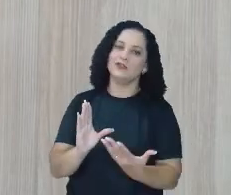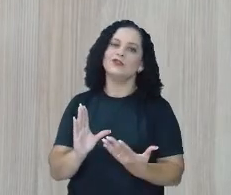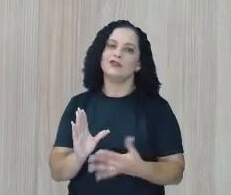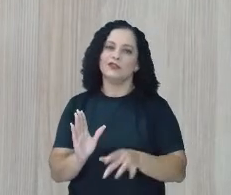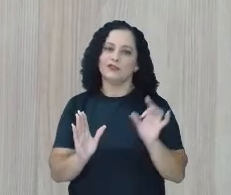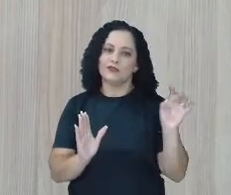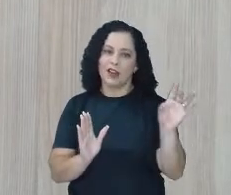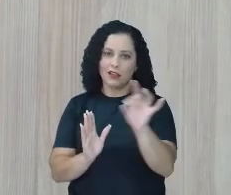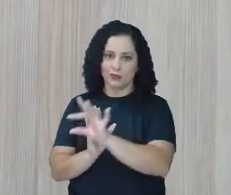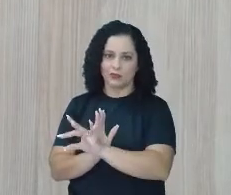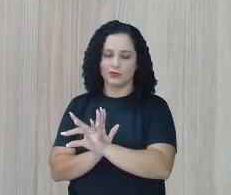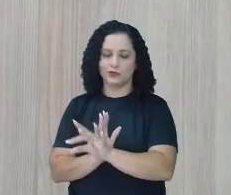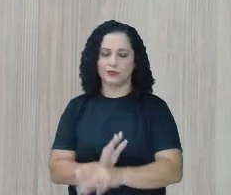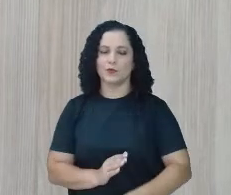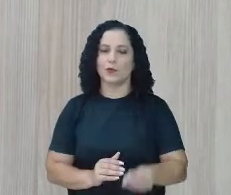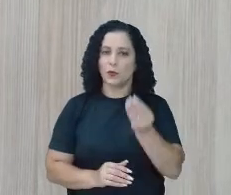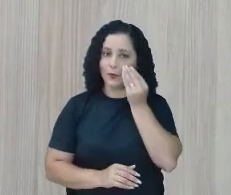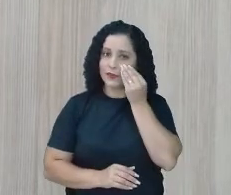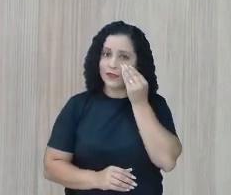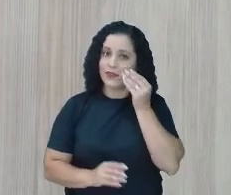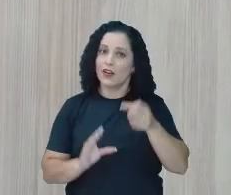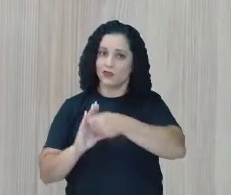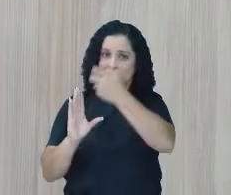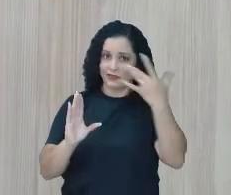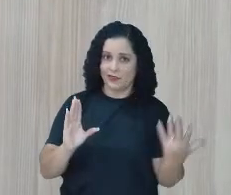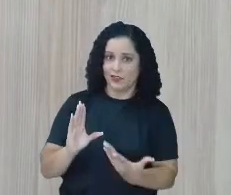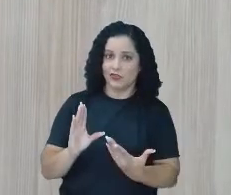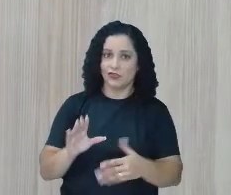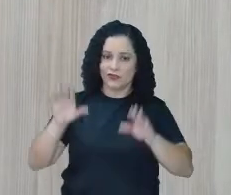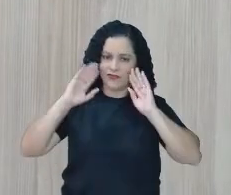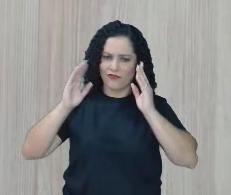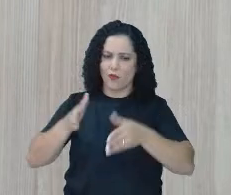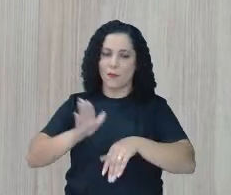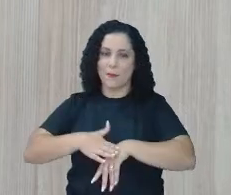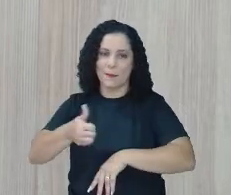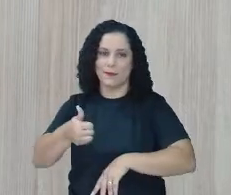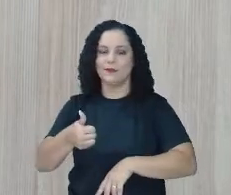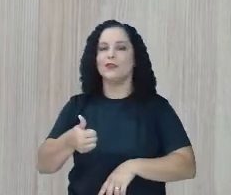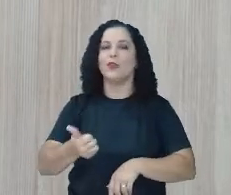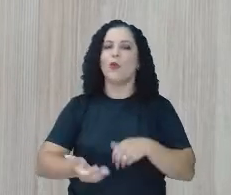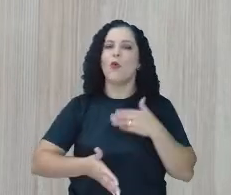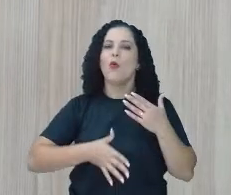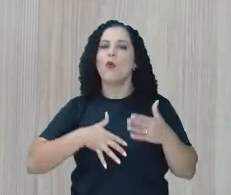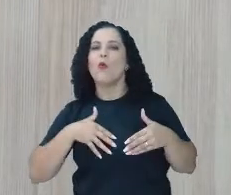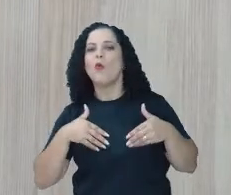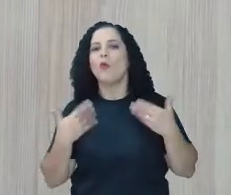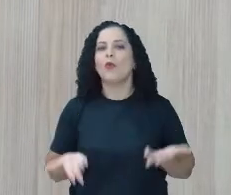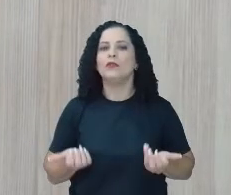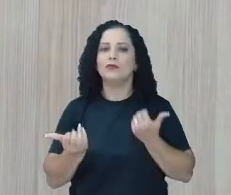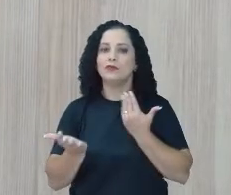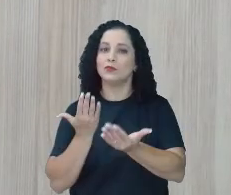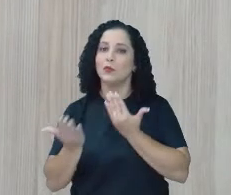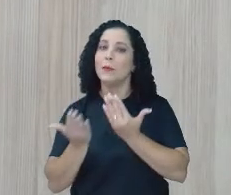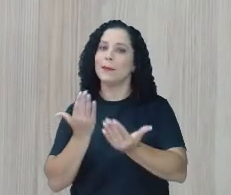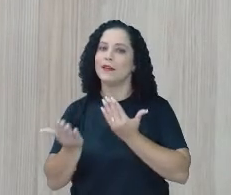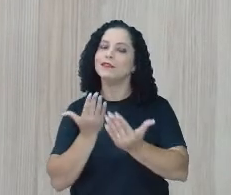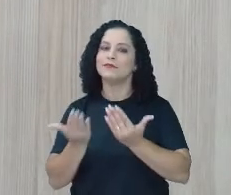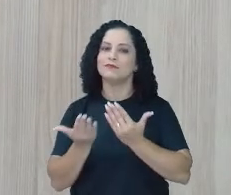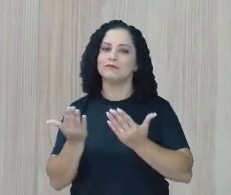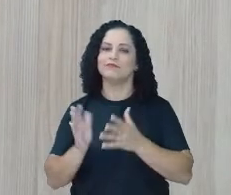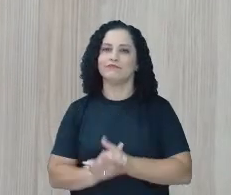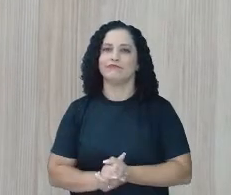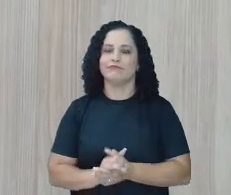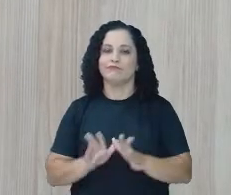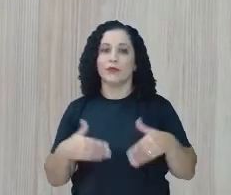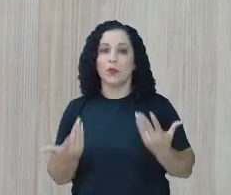atentem para as propriedades que você vai ter uma noção melhor, tá? Quando você for comparar esses polígonos, certo? Quando a gente